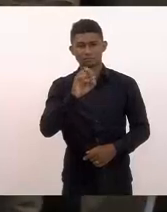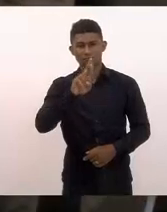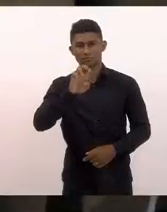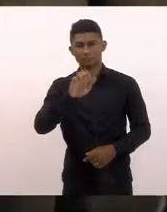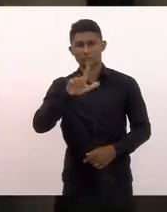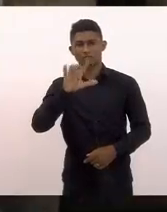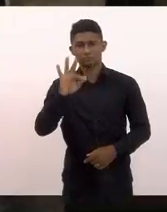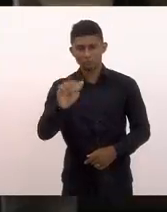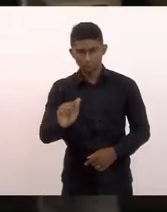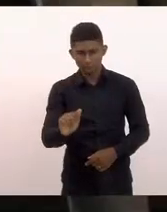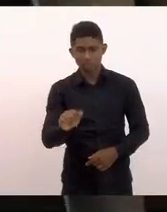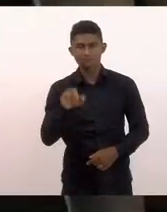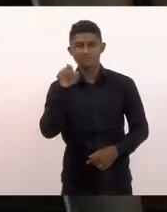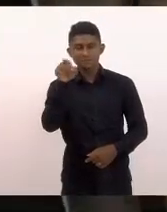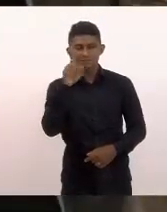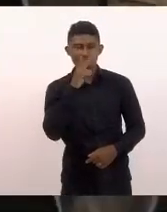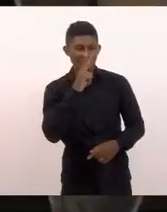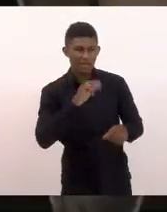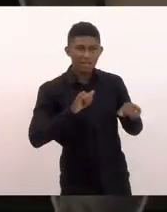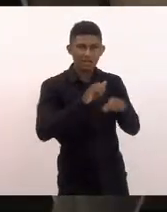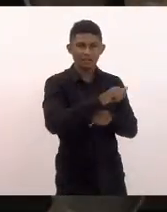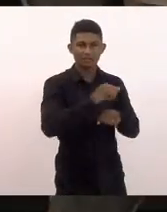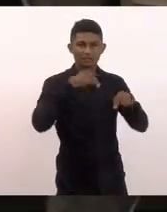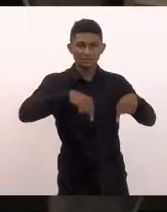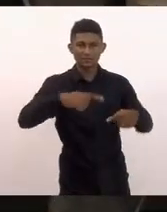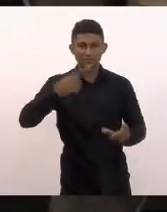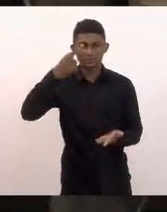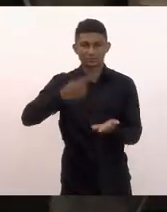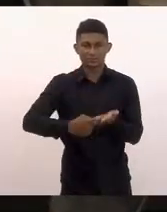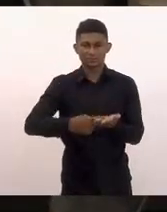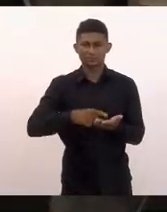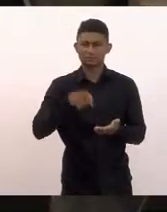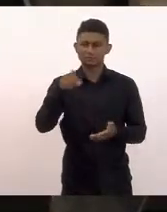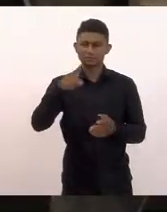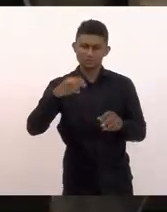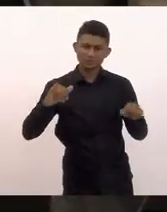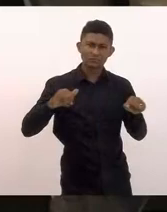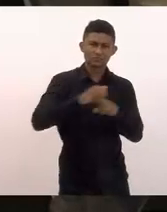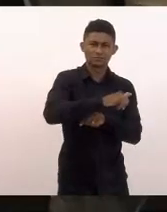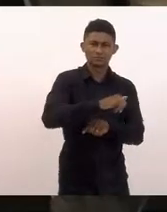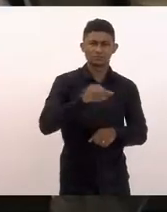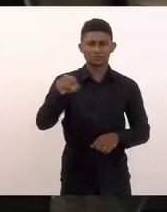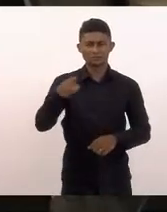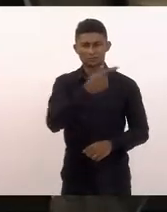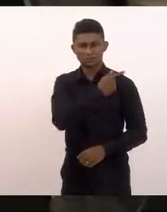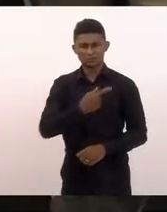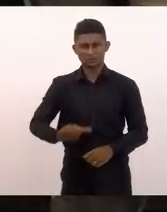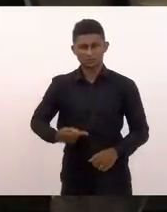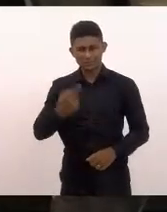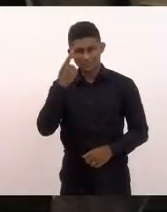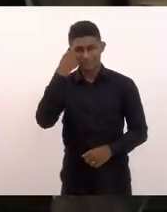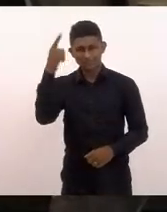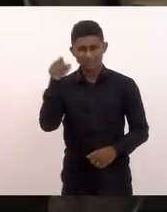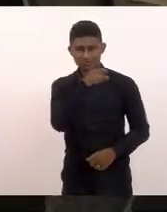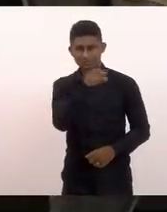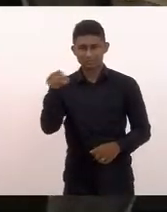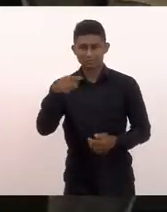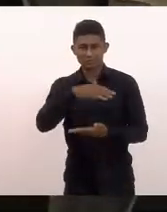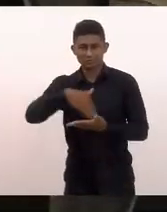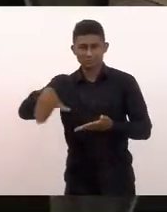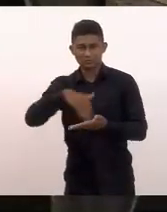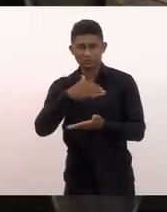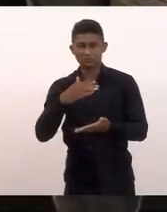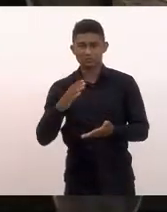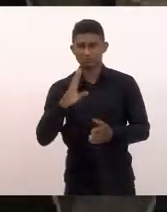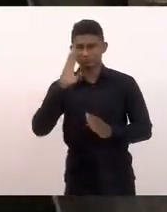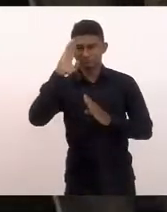Assembleia Legislativa, depois de um acordo celebrado aqui, com participação do governo, seus principais secretários, seus